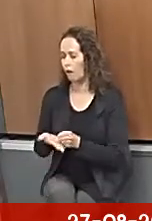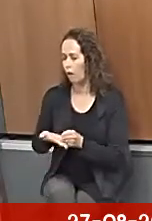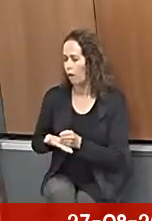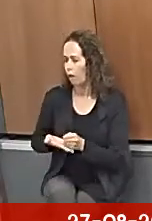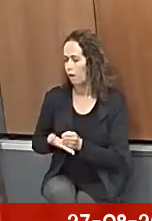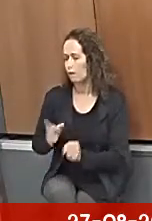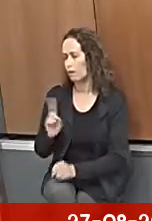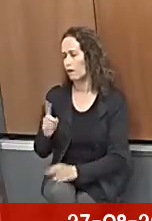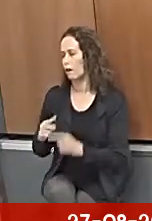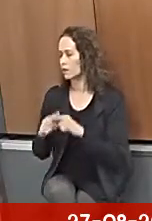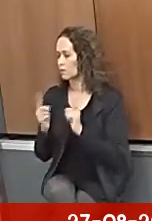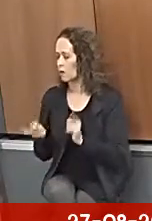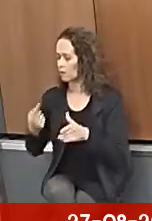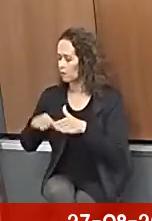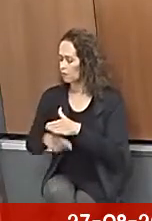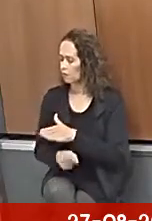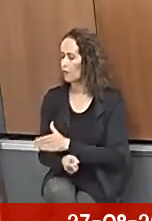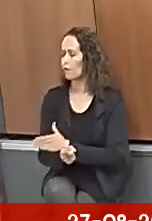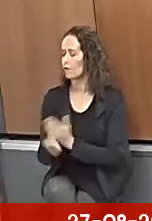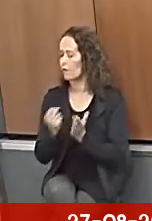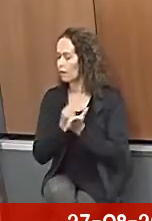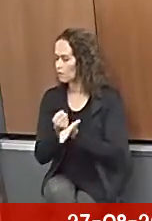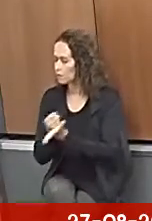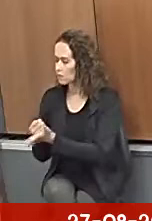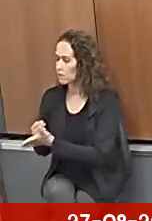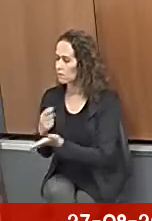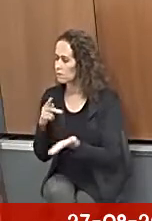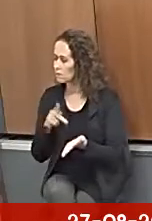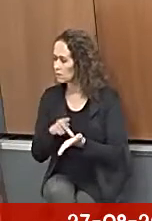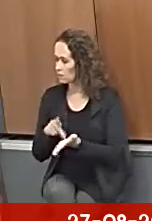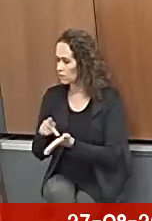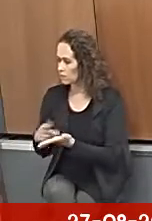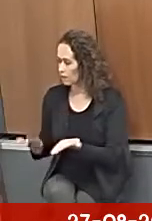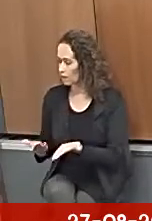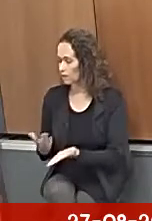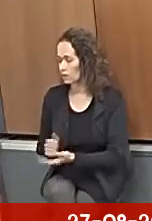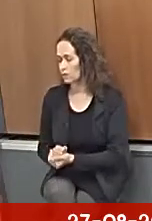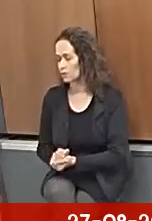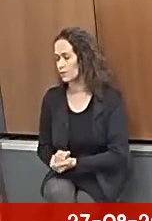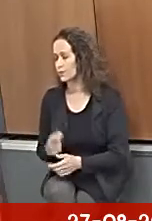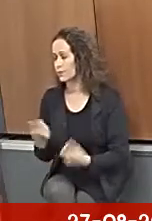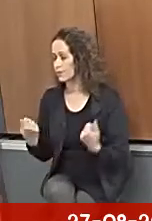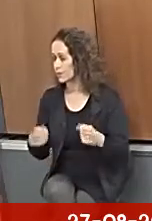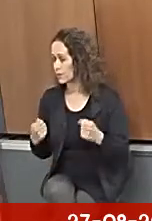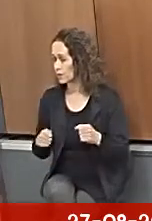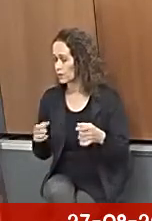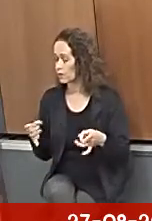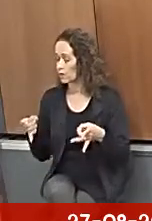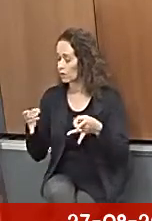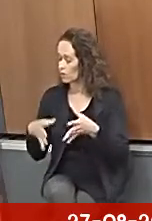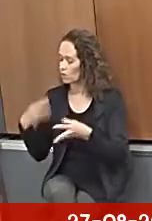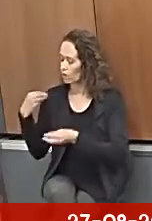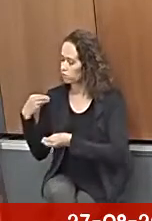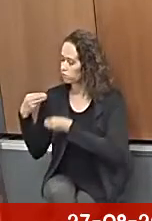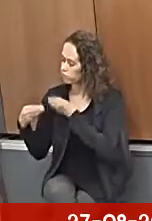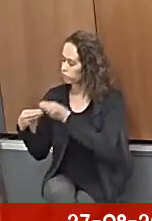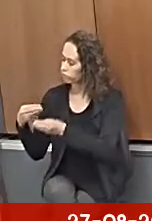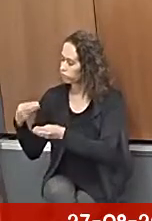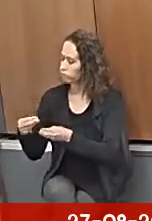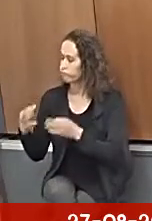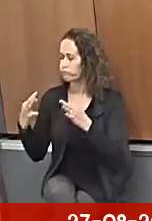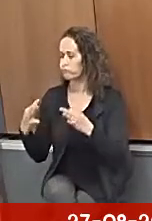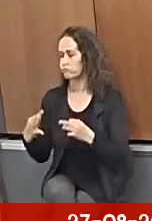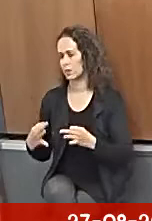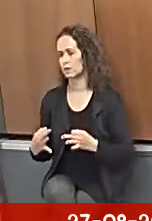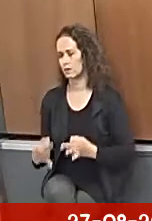ido a fundo e o que a gente quer construir que seja pouco mais que a gente deixa deixa um legado concreto porque